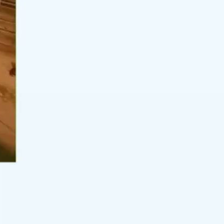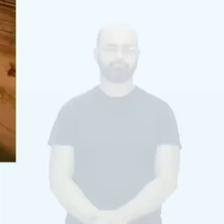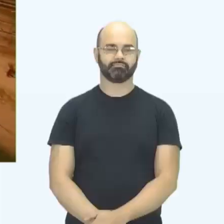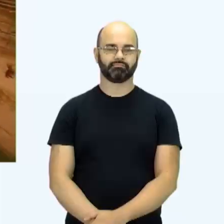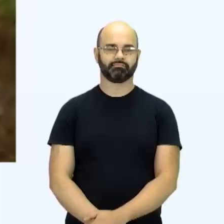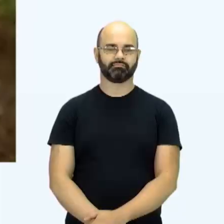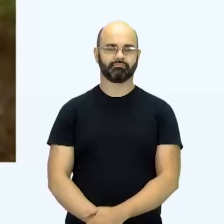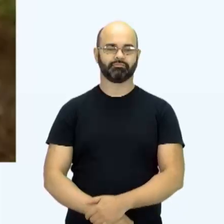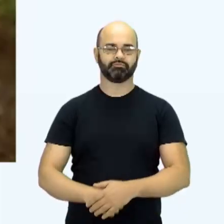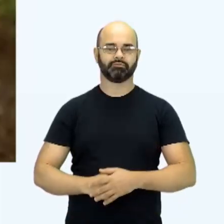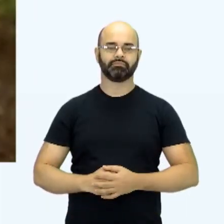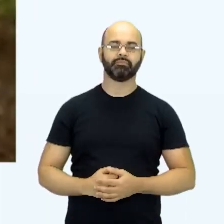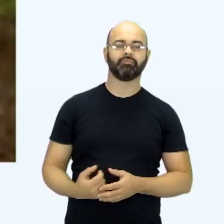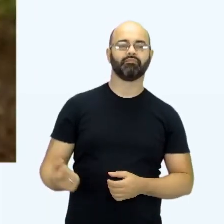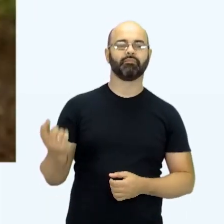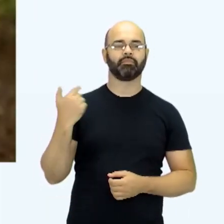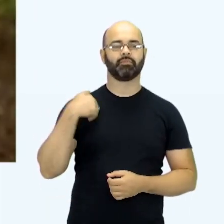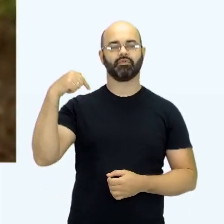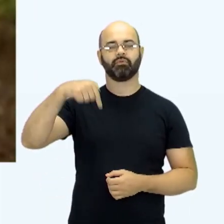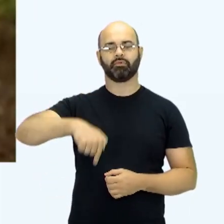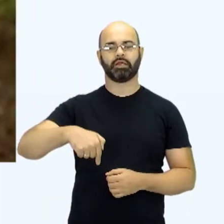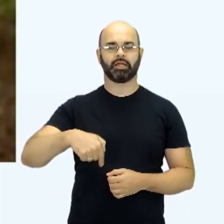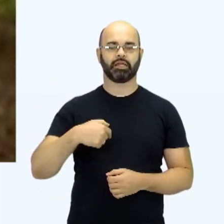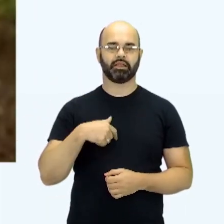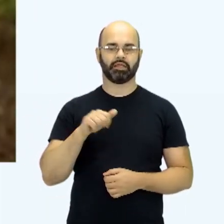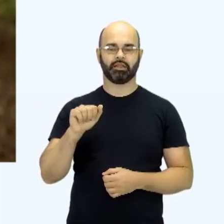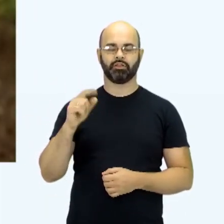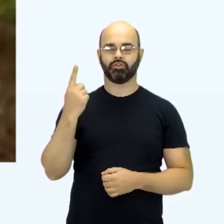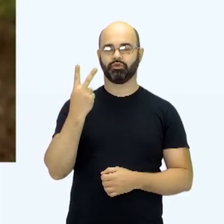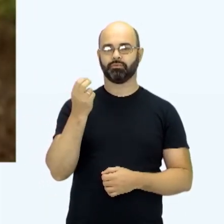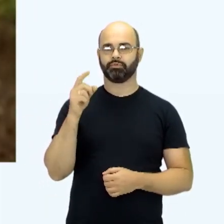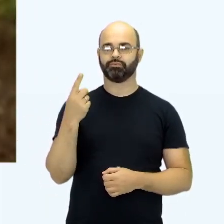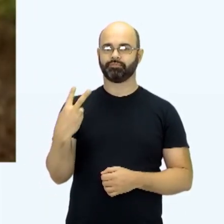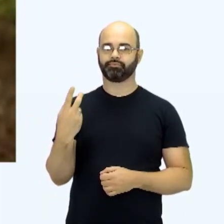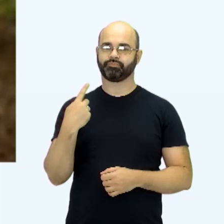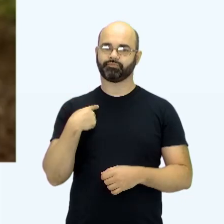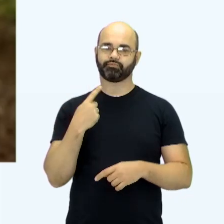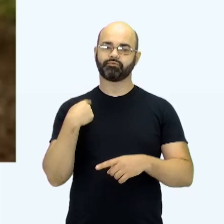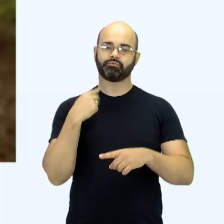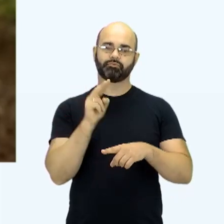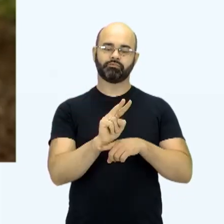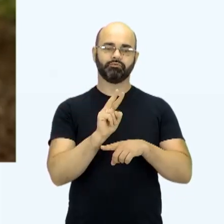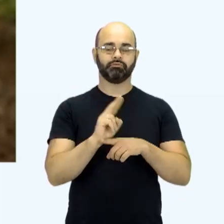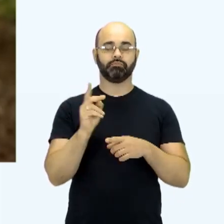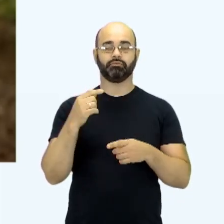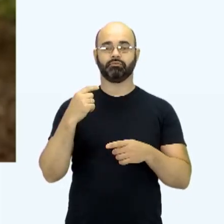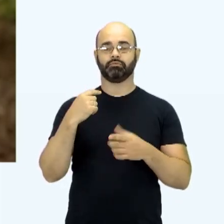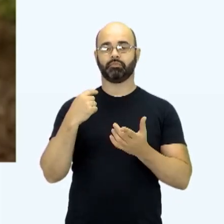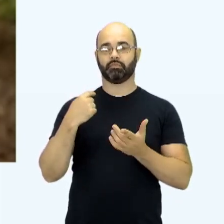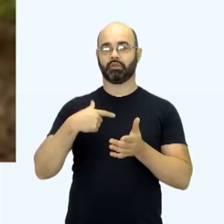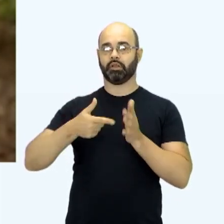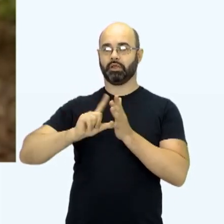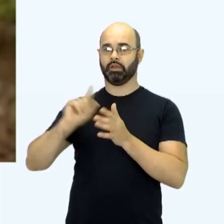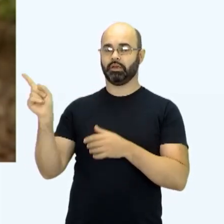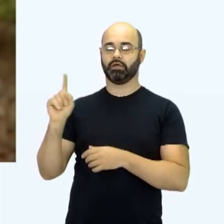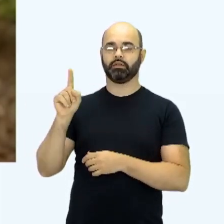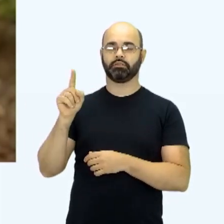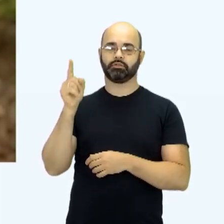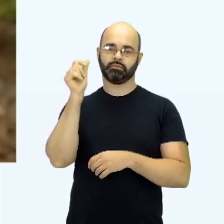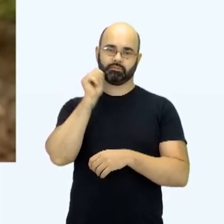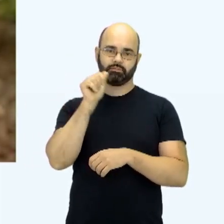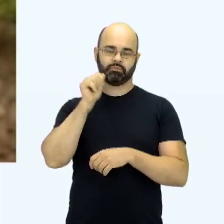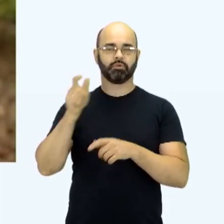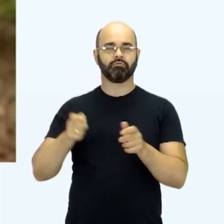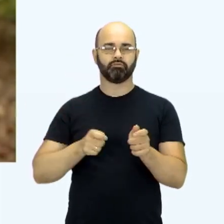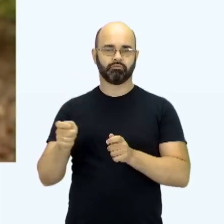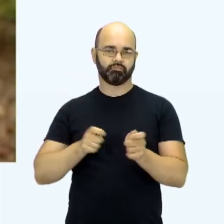Eu assumi a chefia da Resex Arapixi em 2012, né? A gestora anterior, a servidora Cláudia Rios do ICMBio, ela